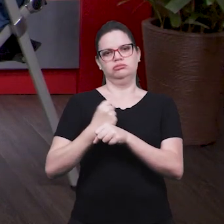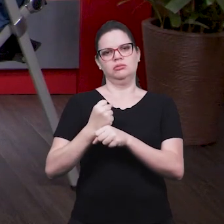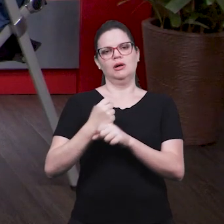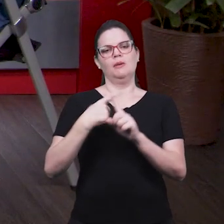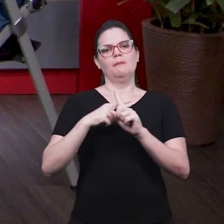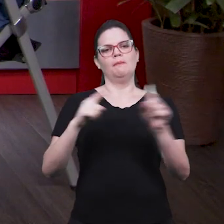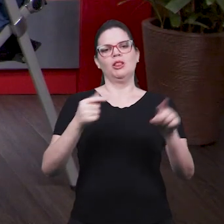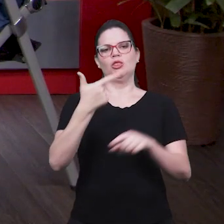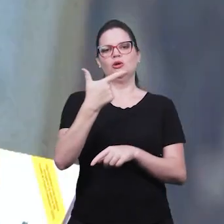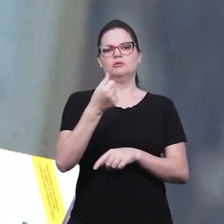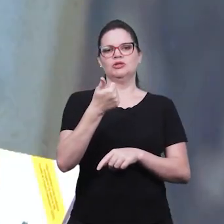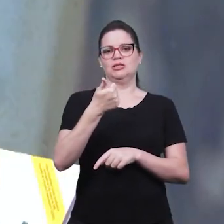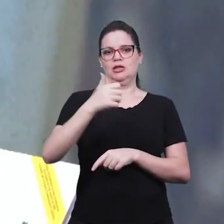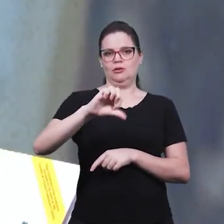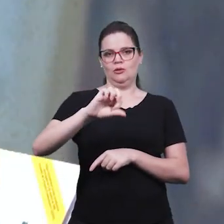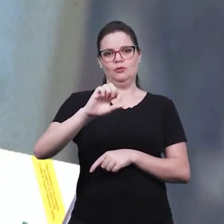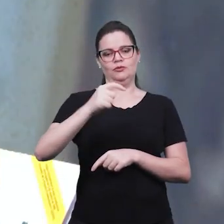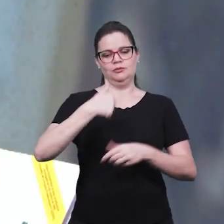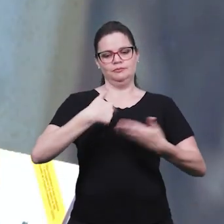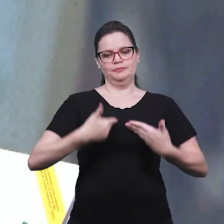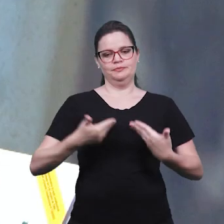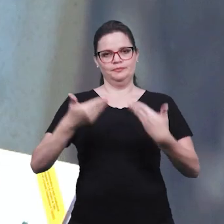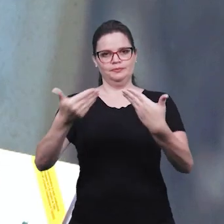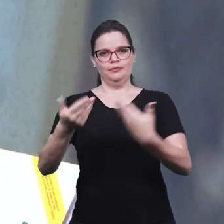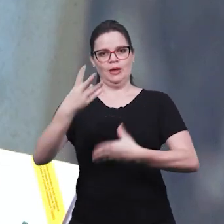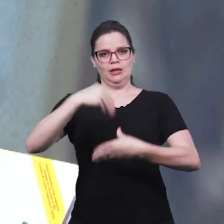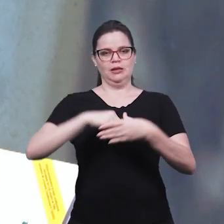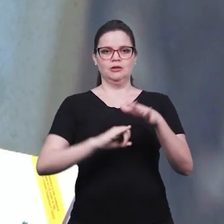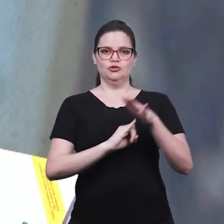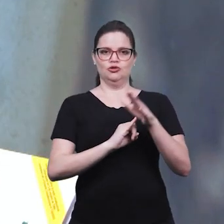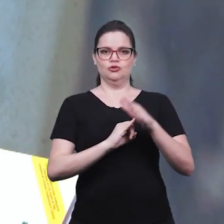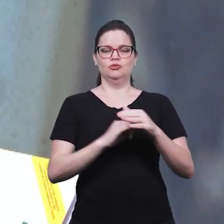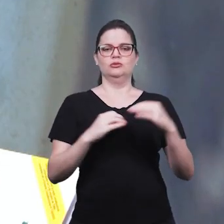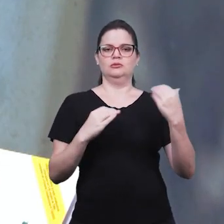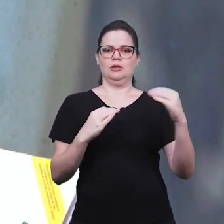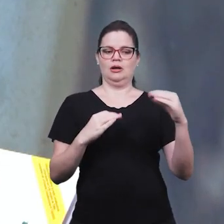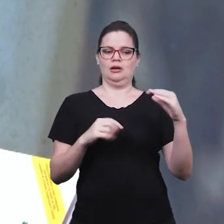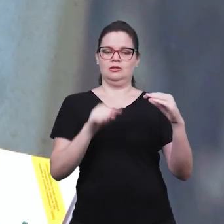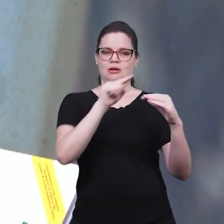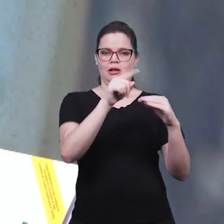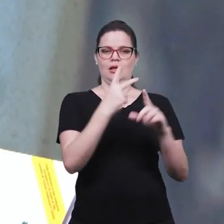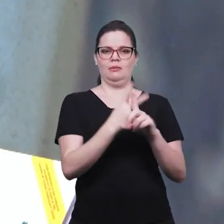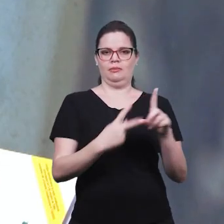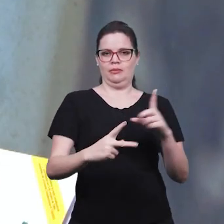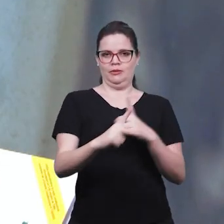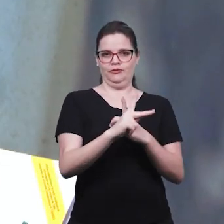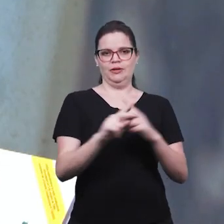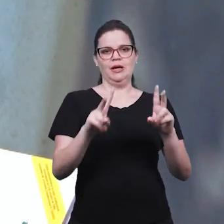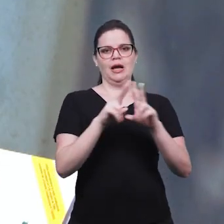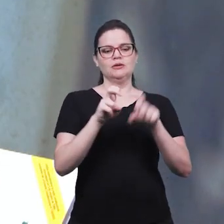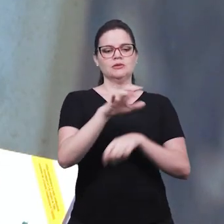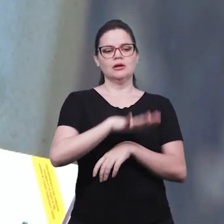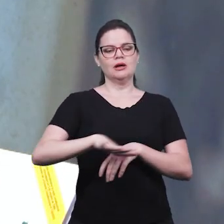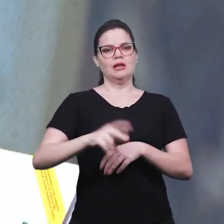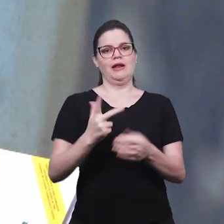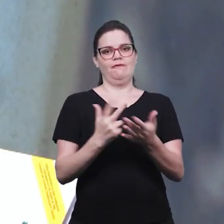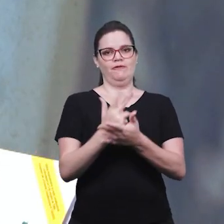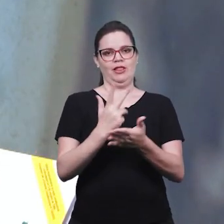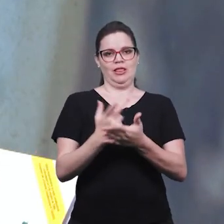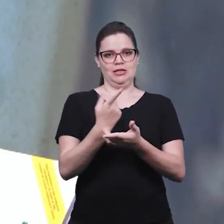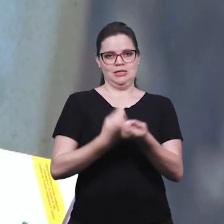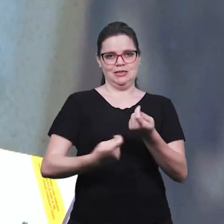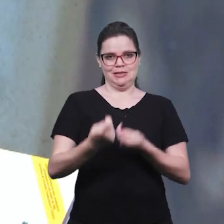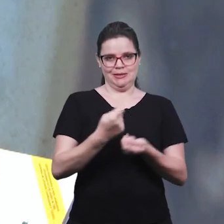em 2019 eu fui convidada para estar lá no Instituto de Previdência para trabalhar na parte financeira e